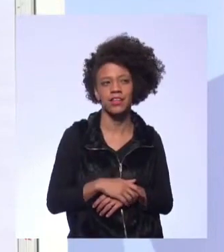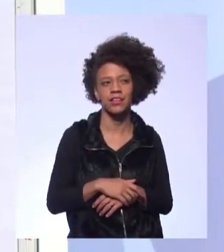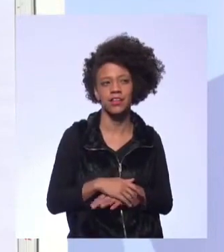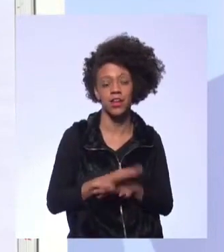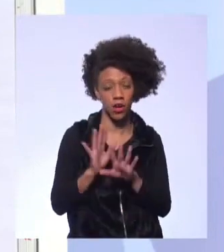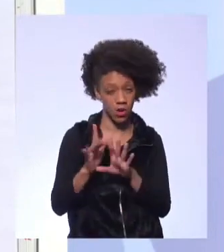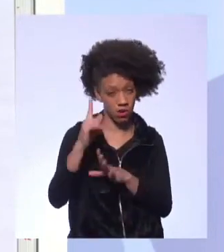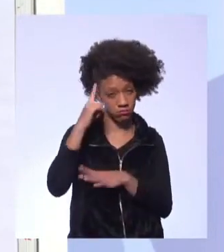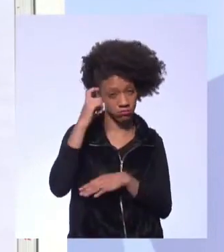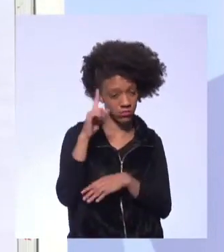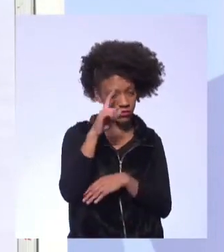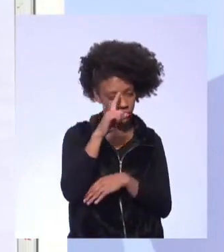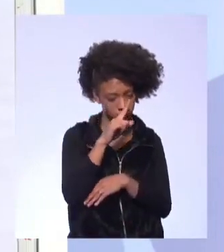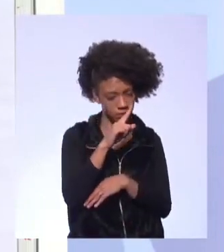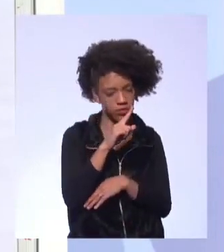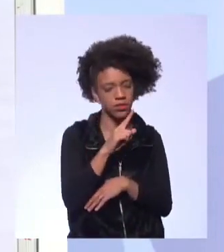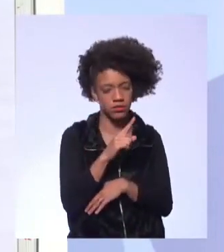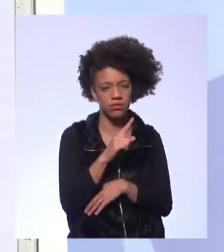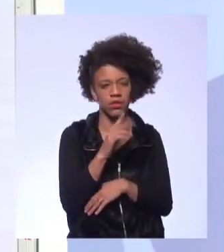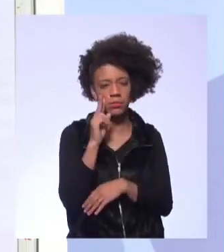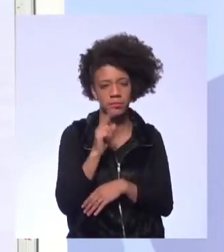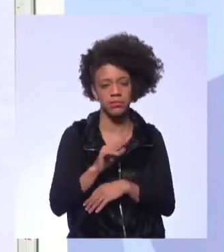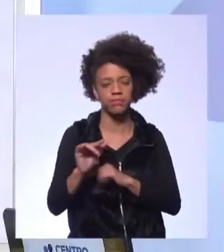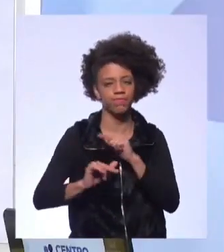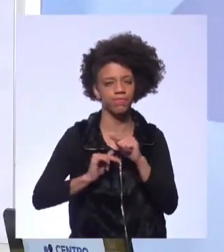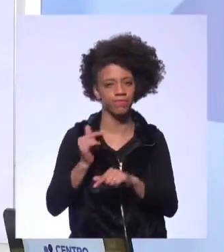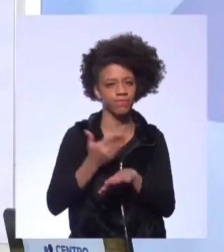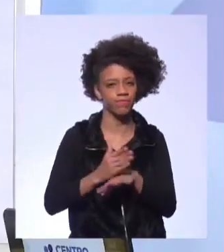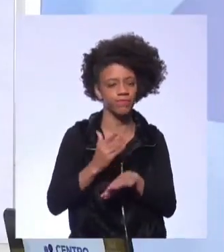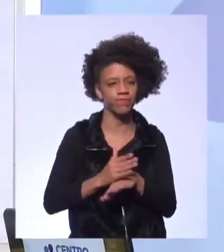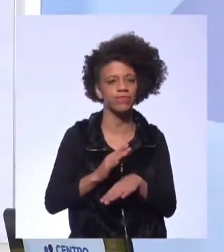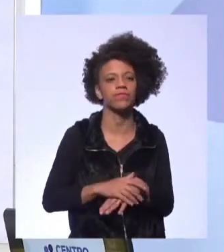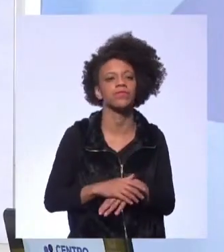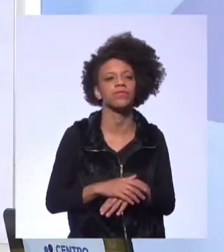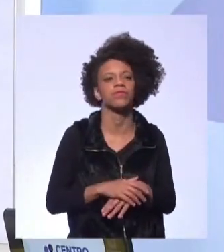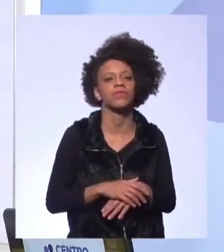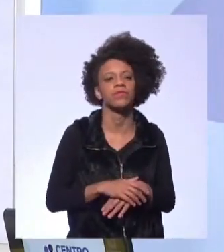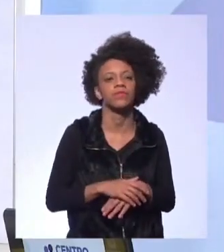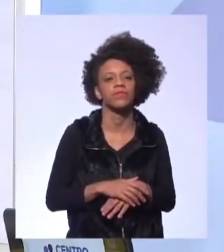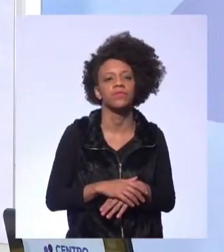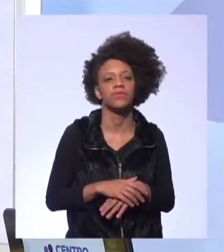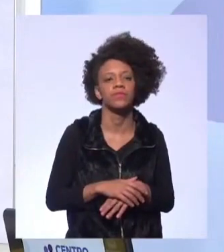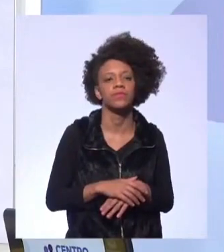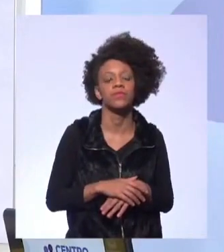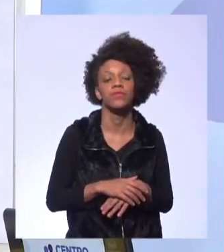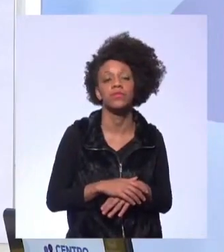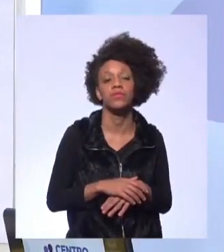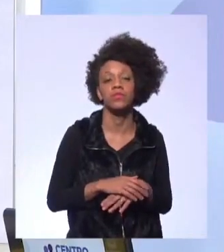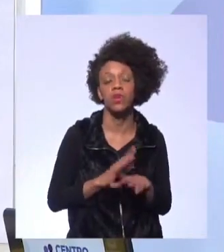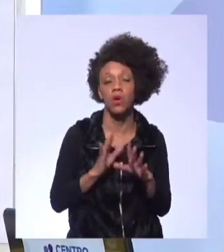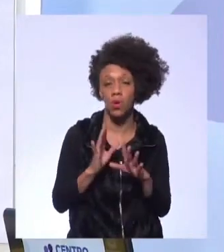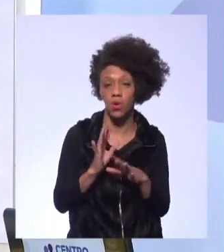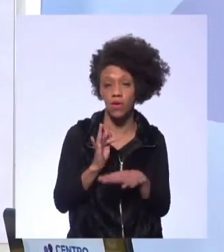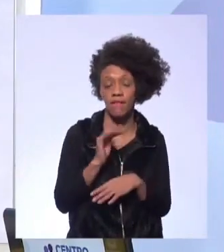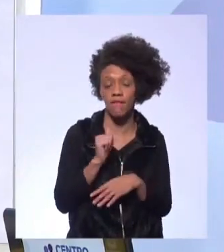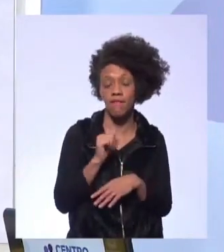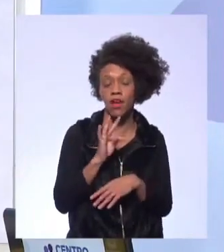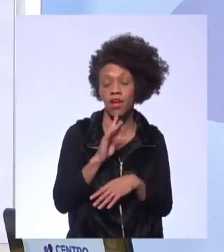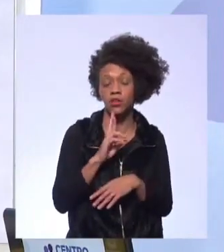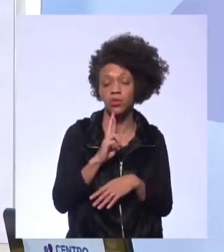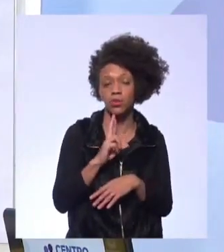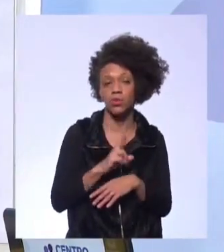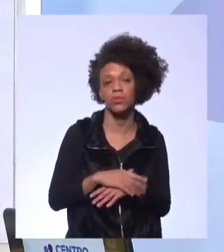A ideia foi dificultar um pouquinho mesmo para a gente visualizar, trabalhar isso aqui também, tá, pessoal? Mas a gente vai treinar bastante isso aqui. Se eu pegar os fatores, né, aqui,